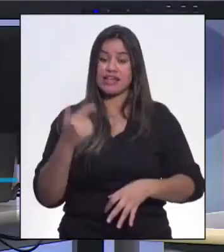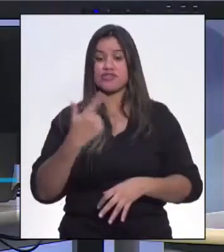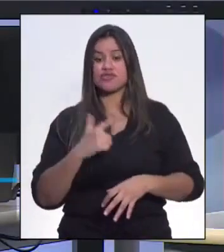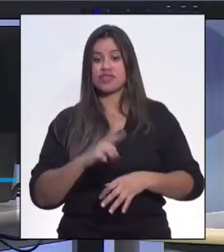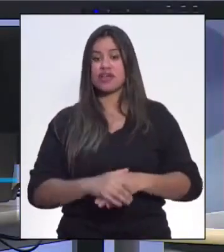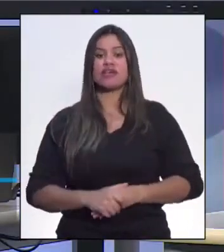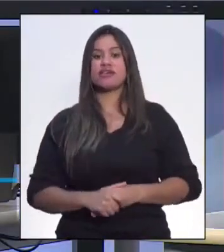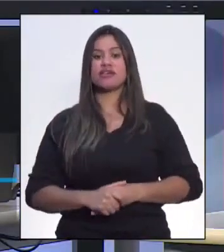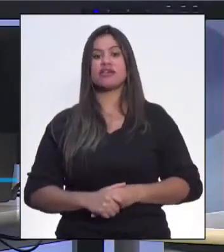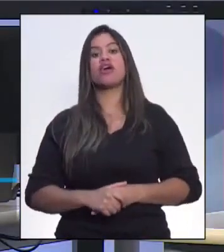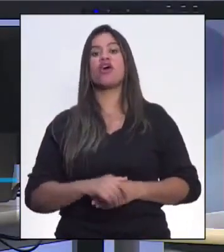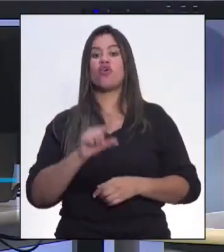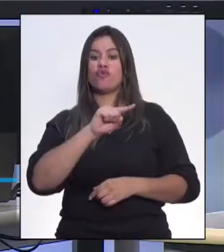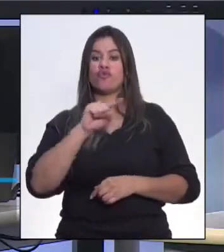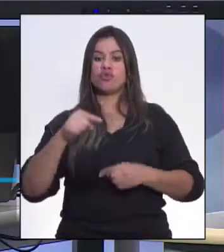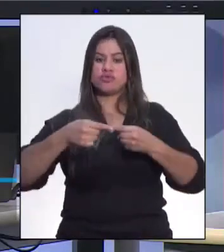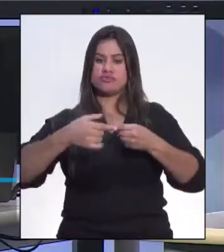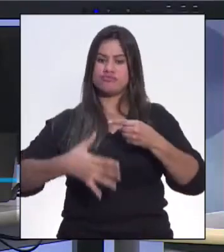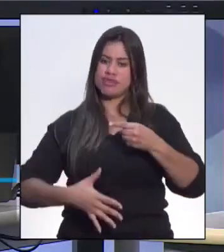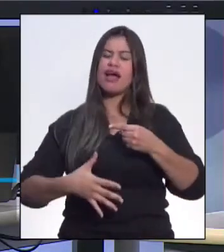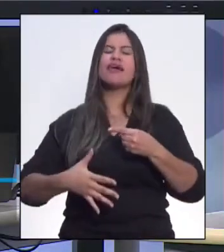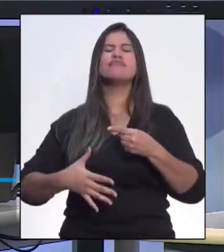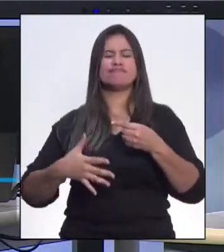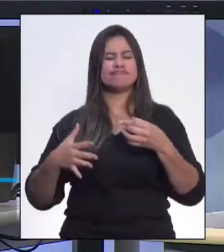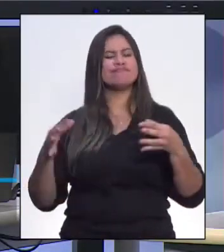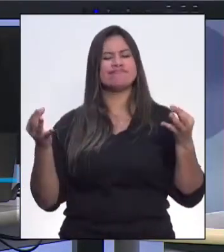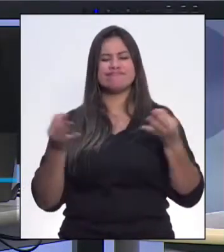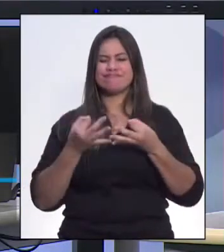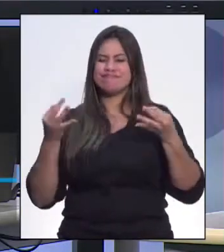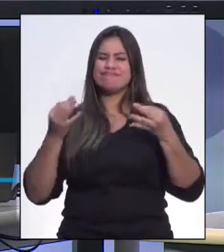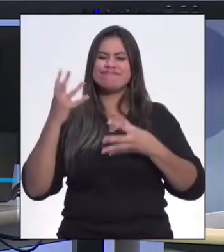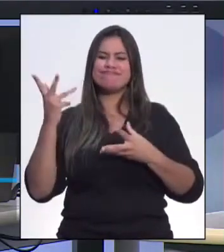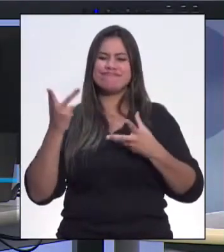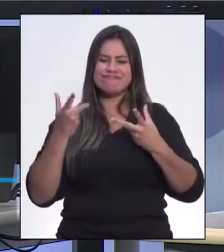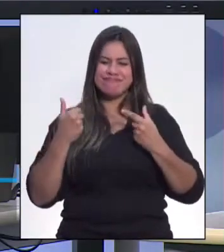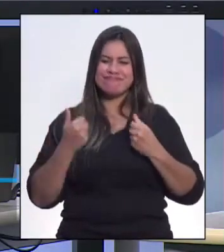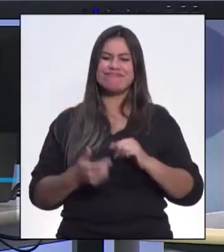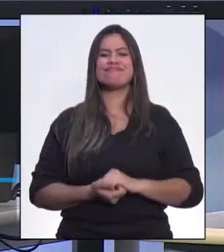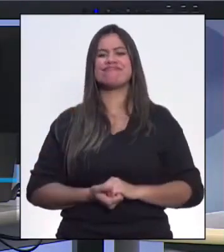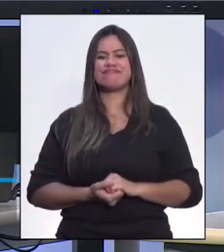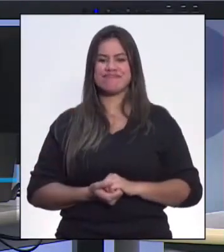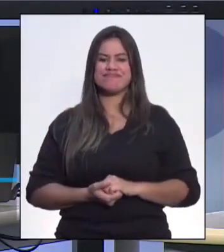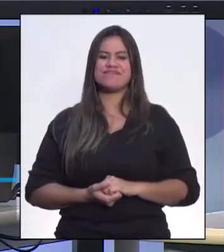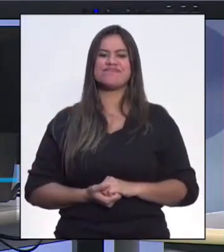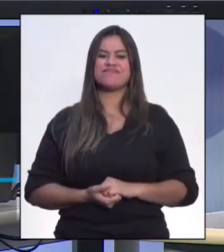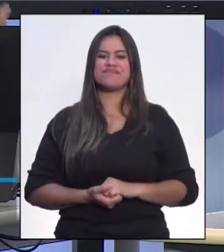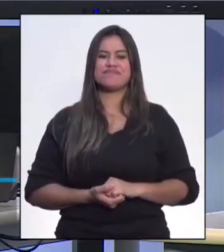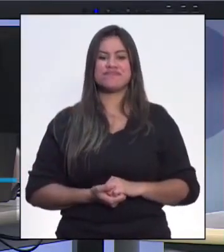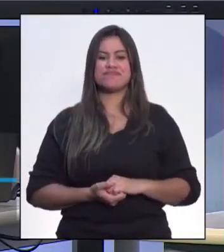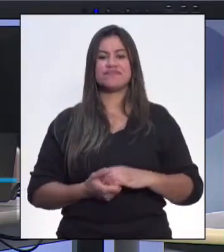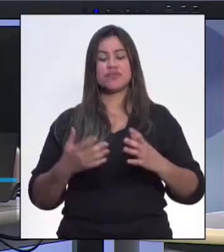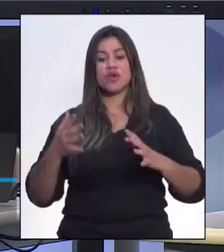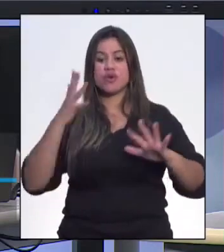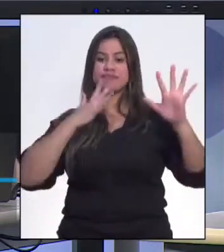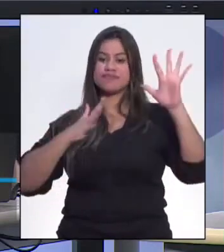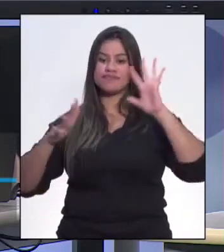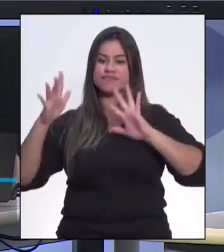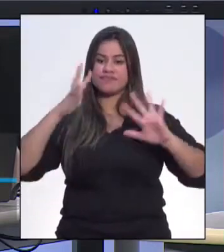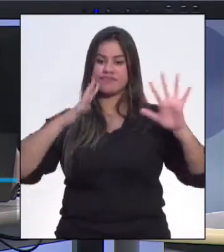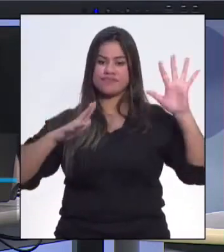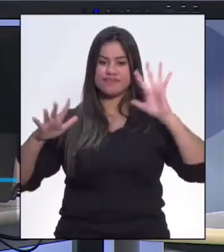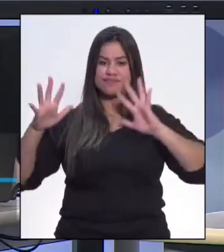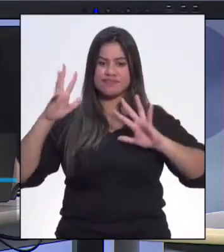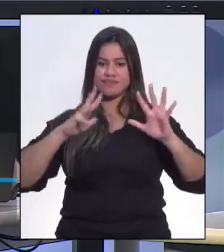As colocações de vocês são muito construtivas, né? Tanto dos professores, né, que estão aí refletindo com a gente, quanto